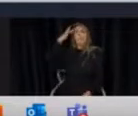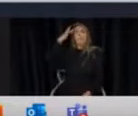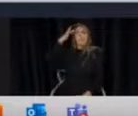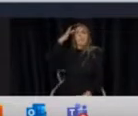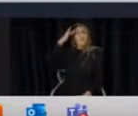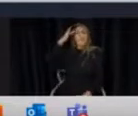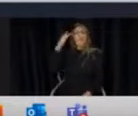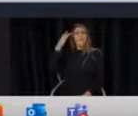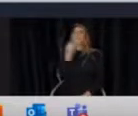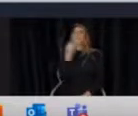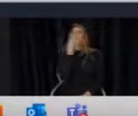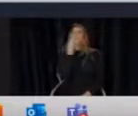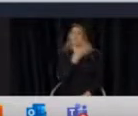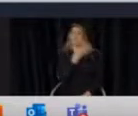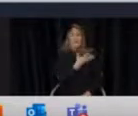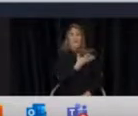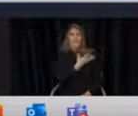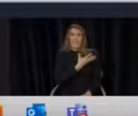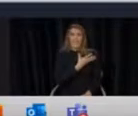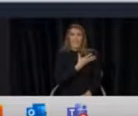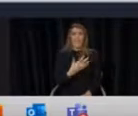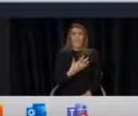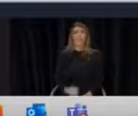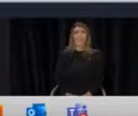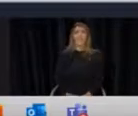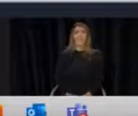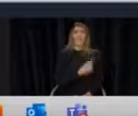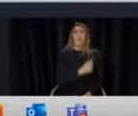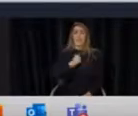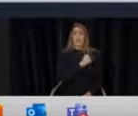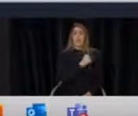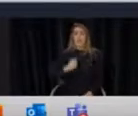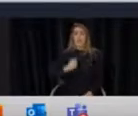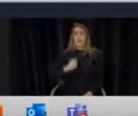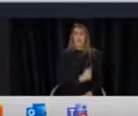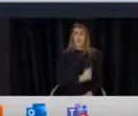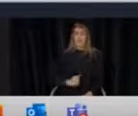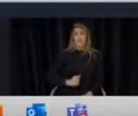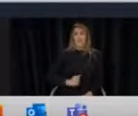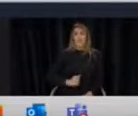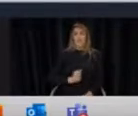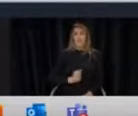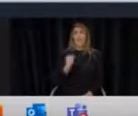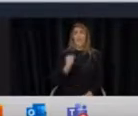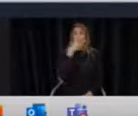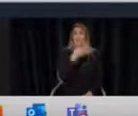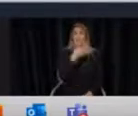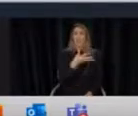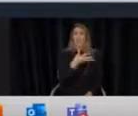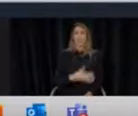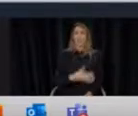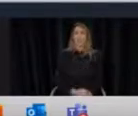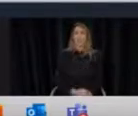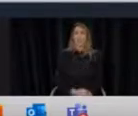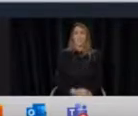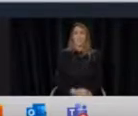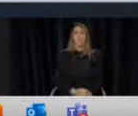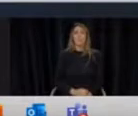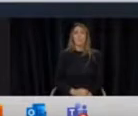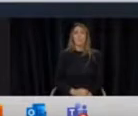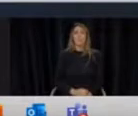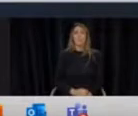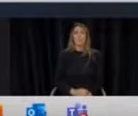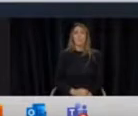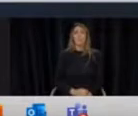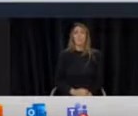tirar foto, pode ir, é um evento que a gente faz todos os anos, né? Depois agora da pandemia, é o primeiro ano que a